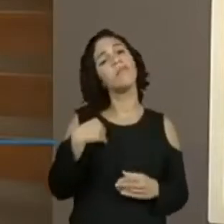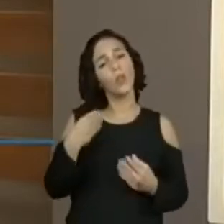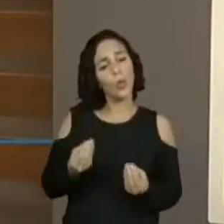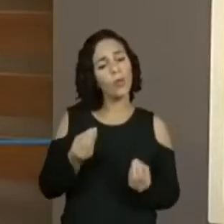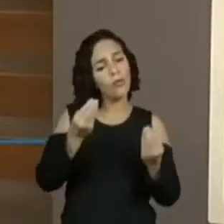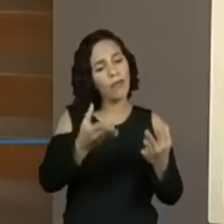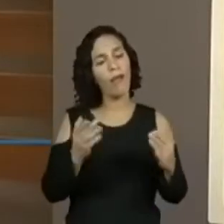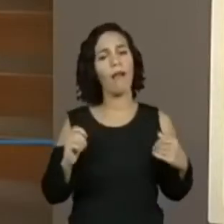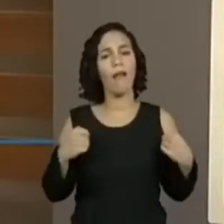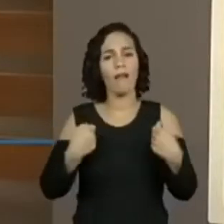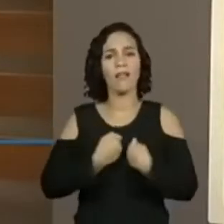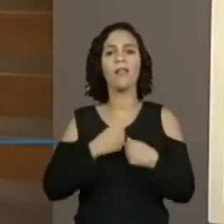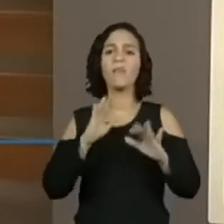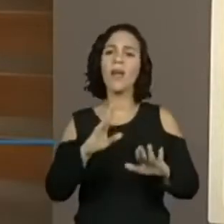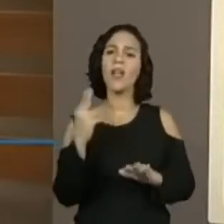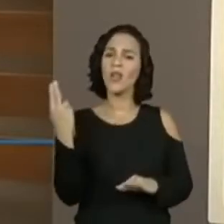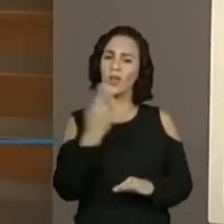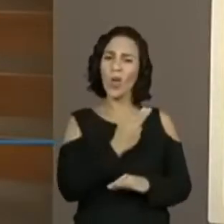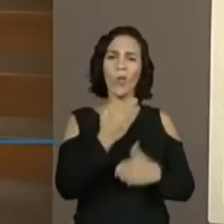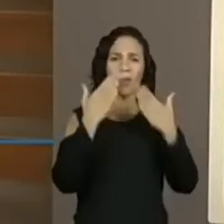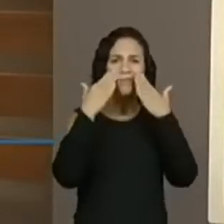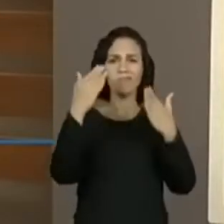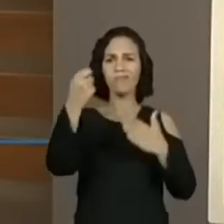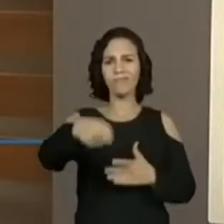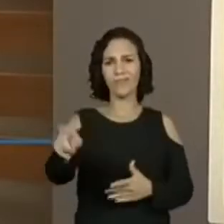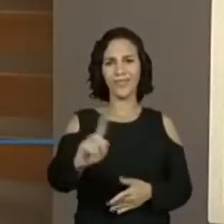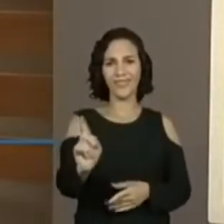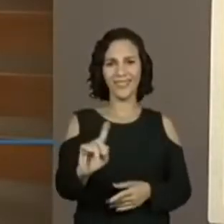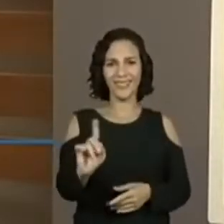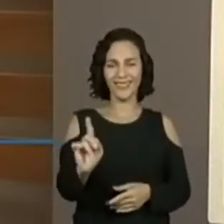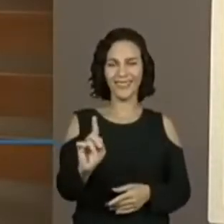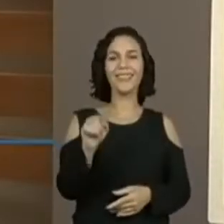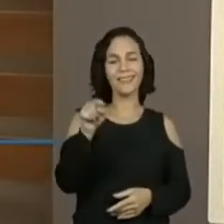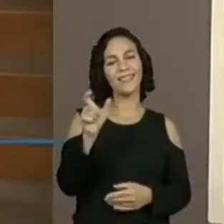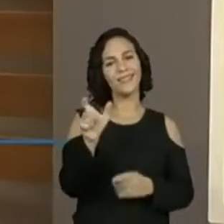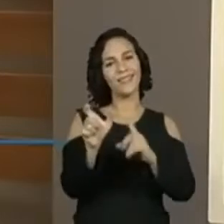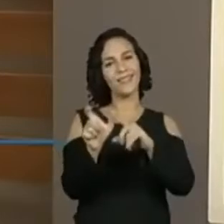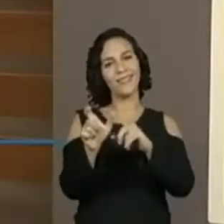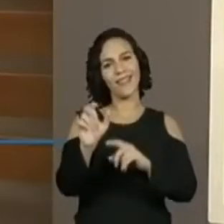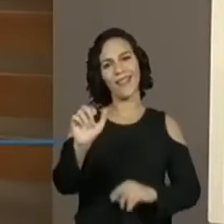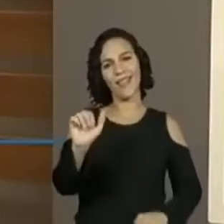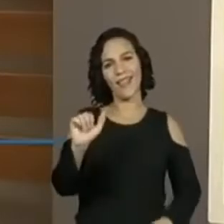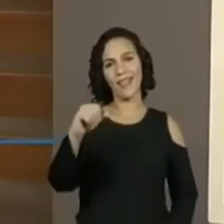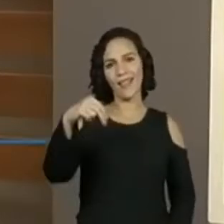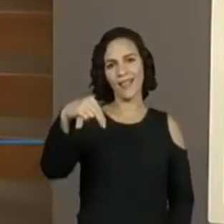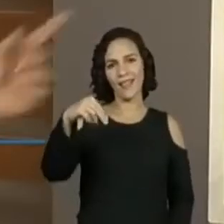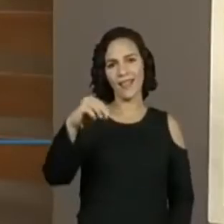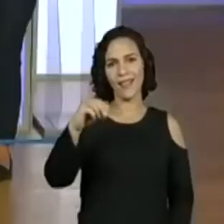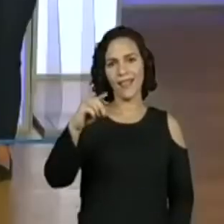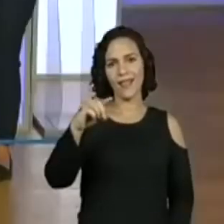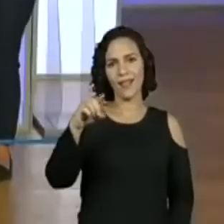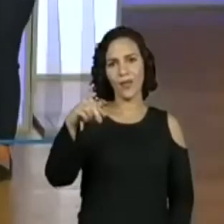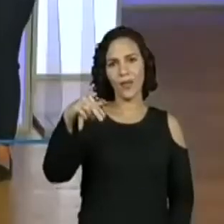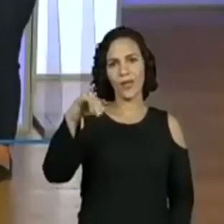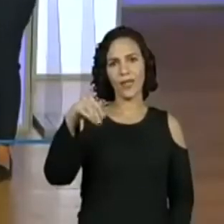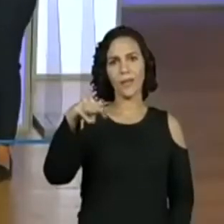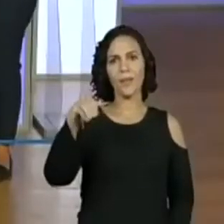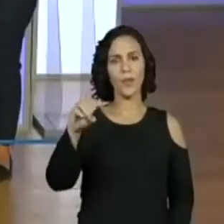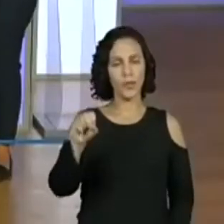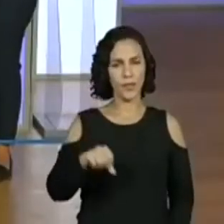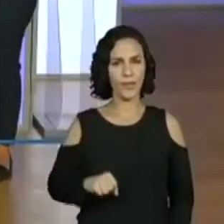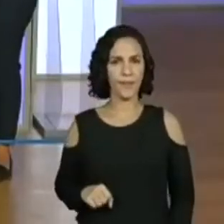agasalho, mas anonimamente, ou seja, sem saber quem foram as pessoas, mas elas existiram na ação. E olha que